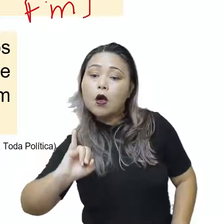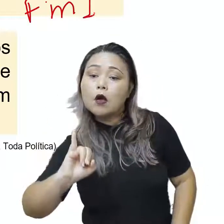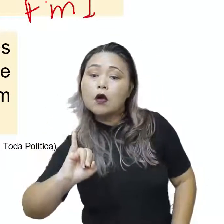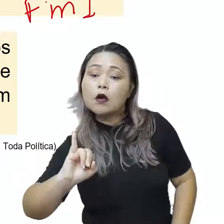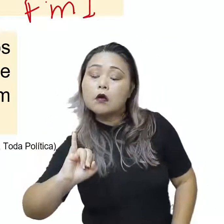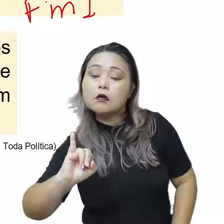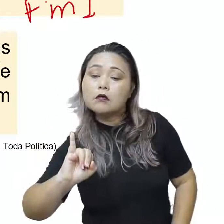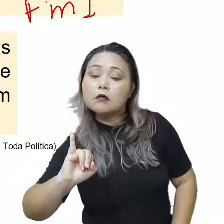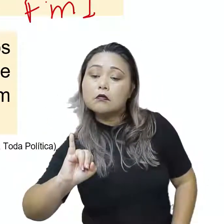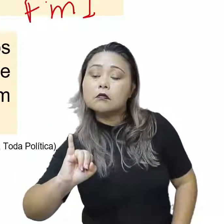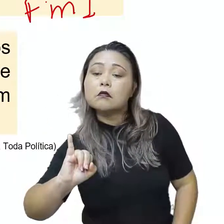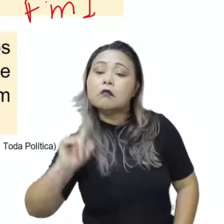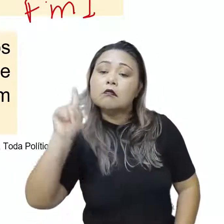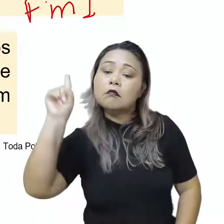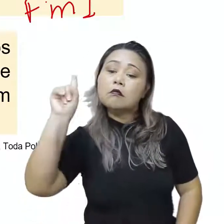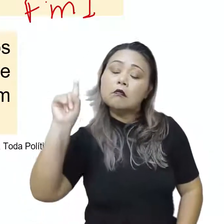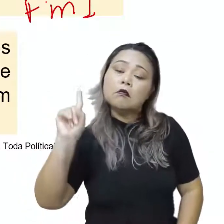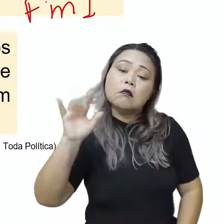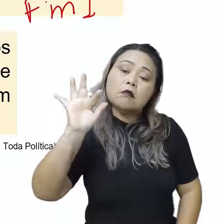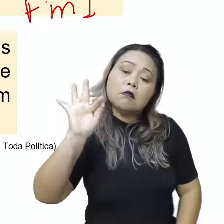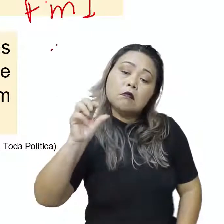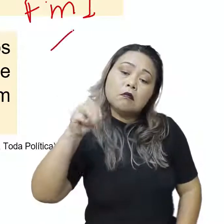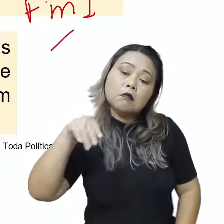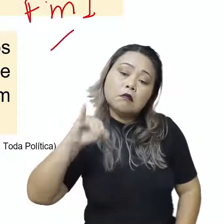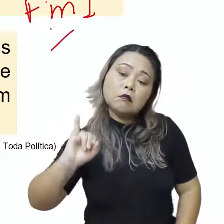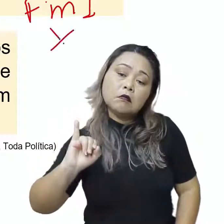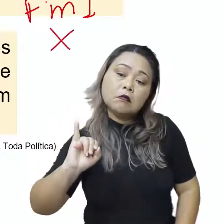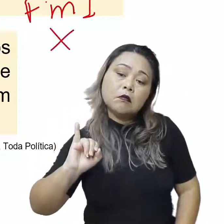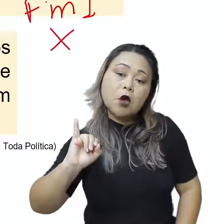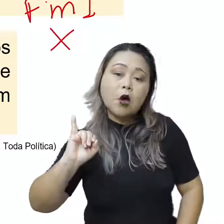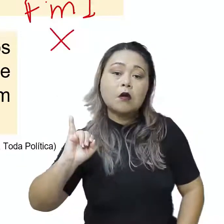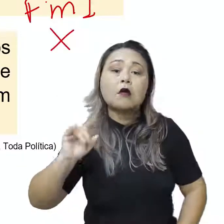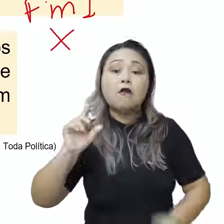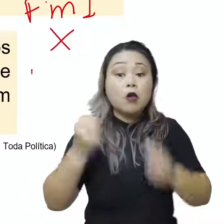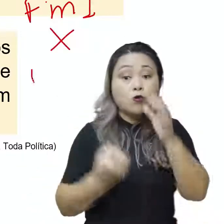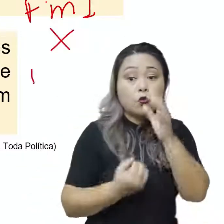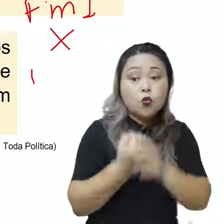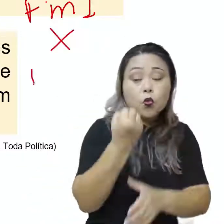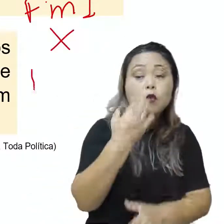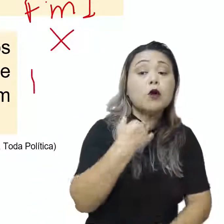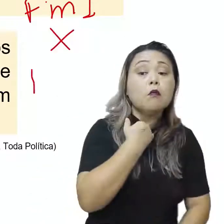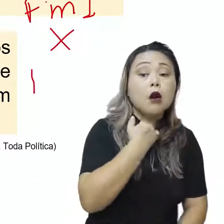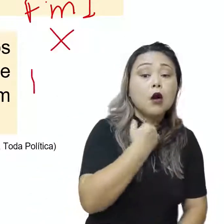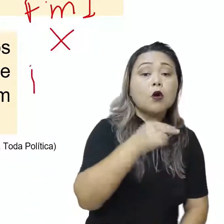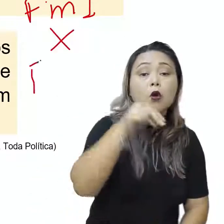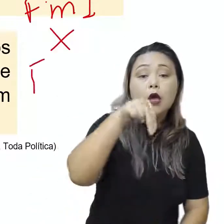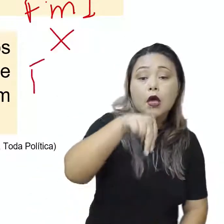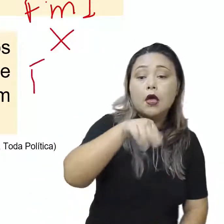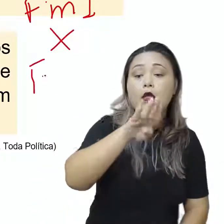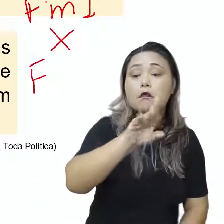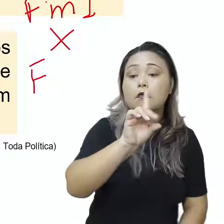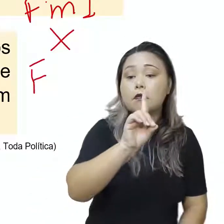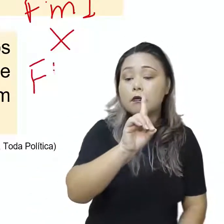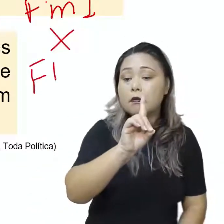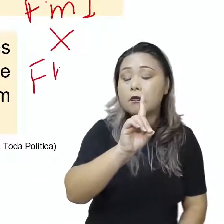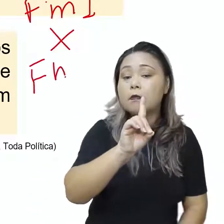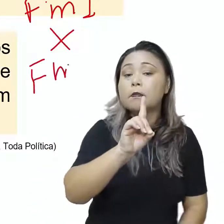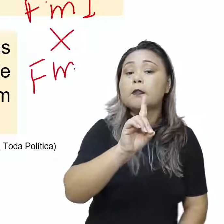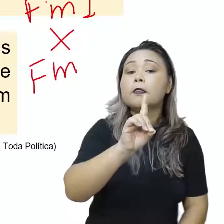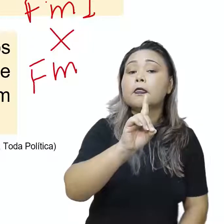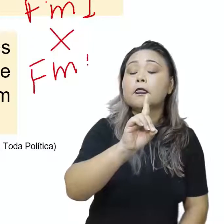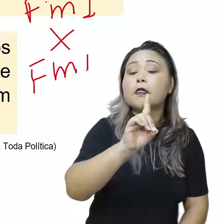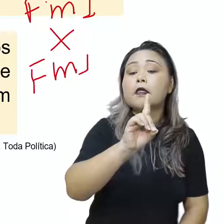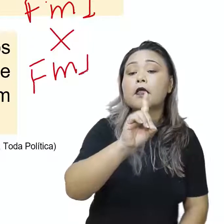Monetário Internacional, tá? Contra esse aqui, ó, ao Fundo